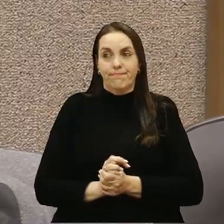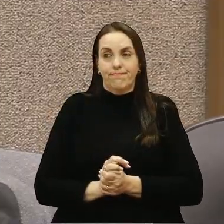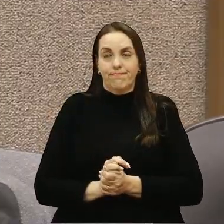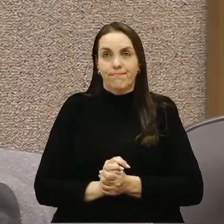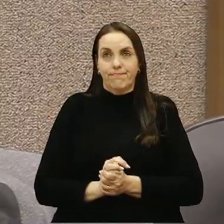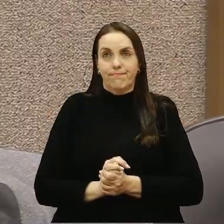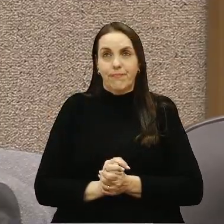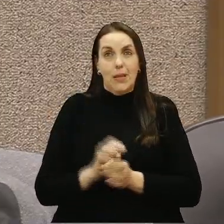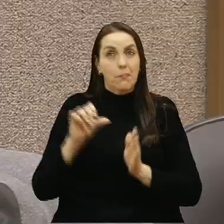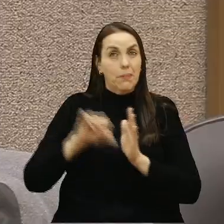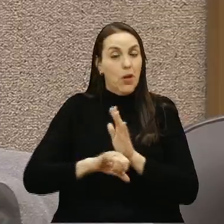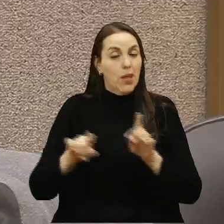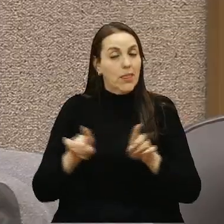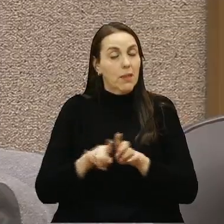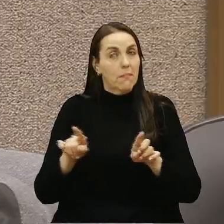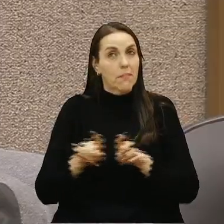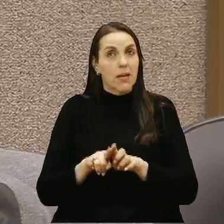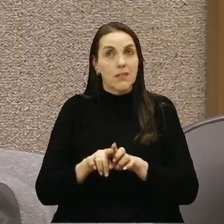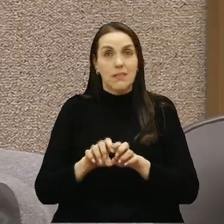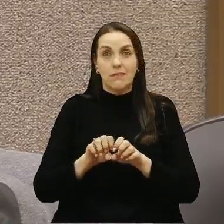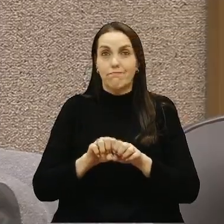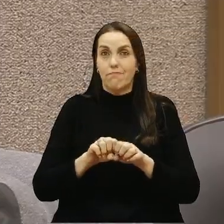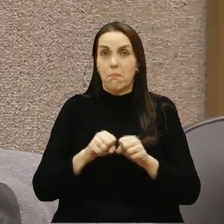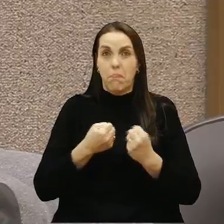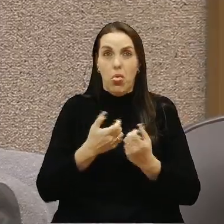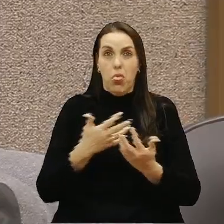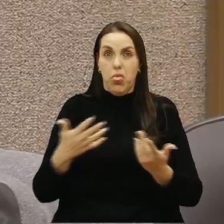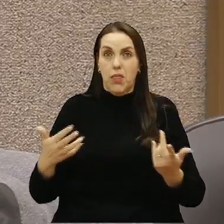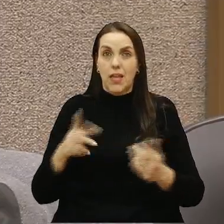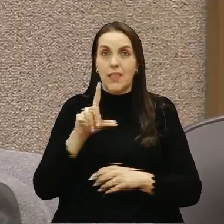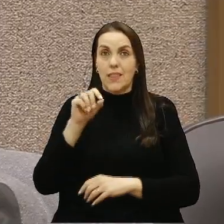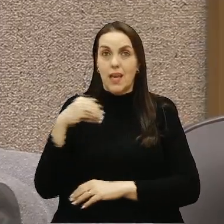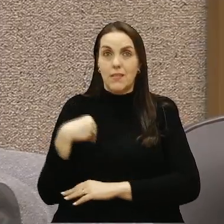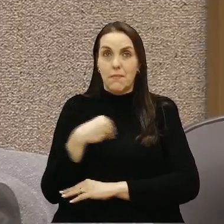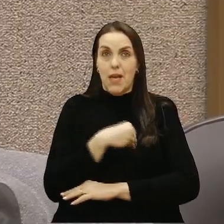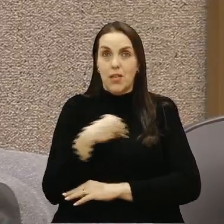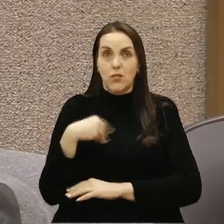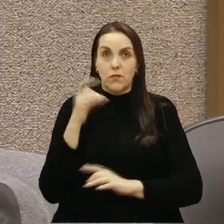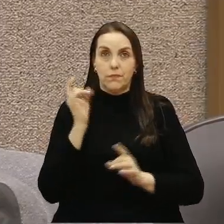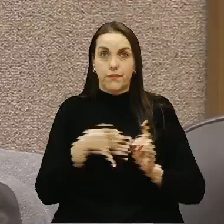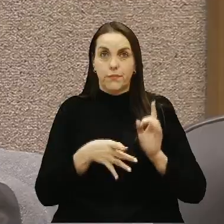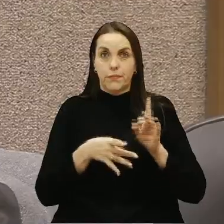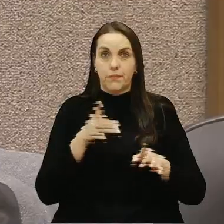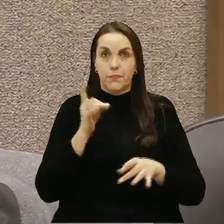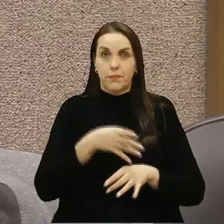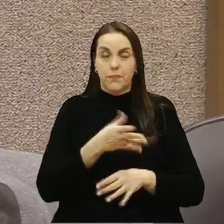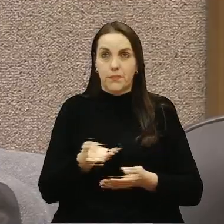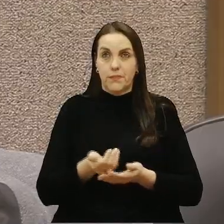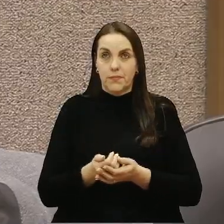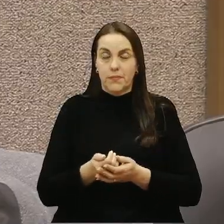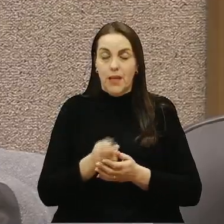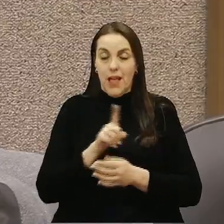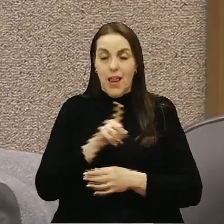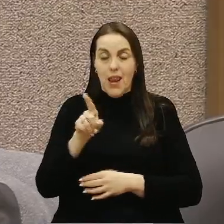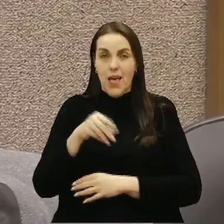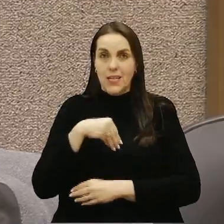E o pior, o estrago de 10 médicos exonerados. Que isso lá na ponta nós